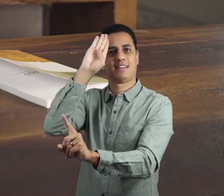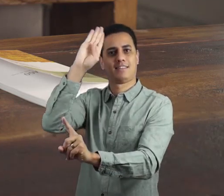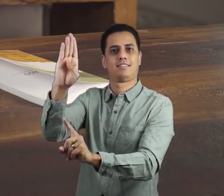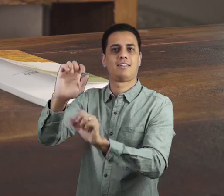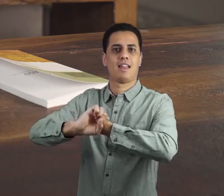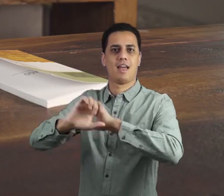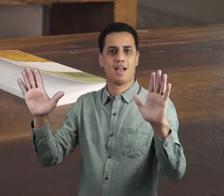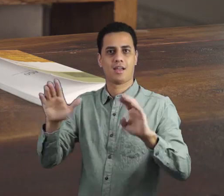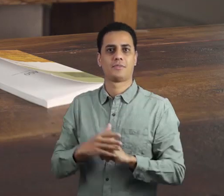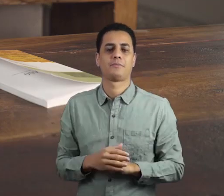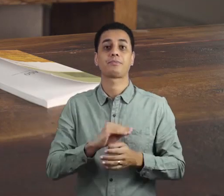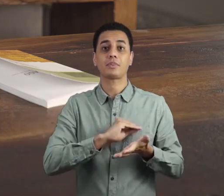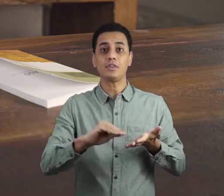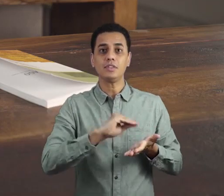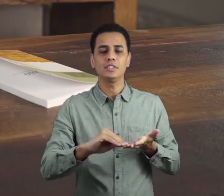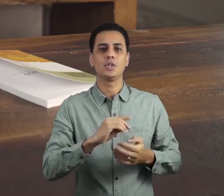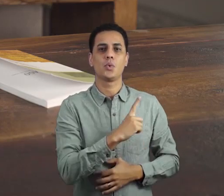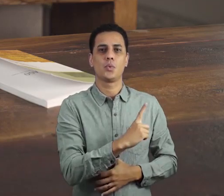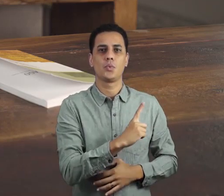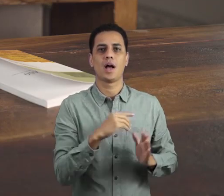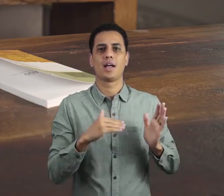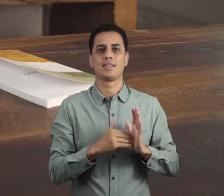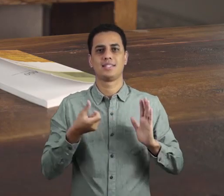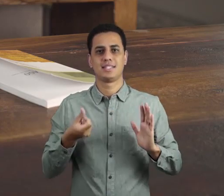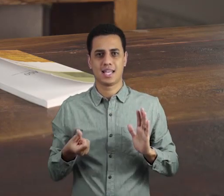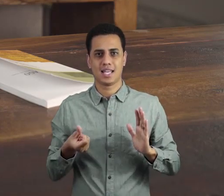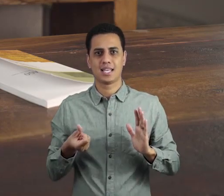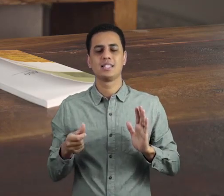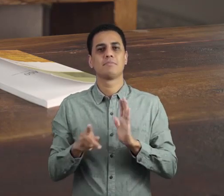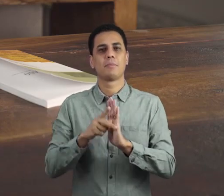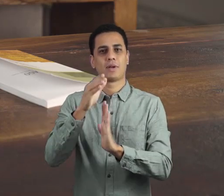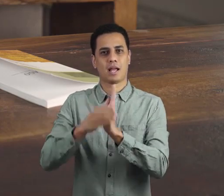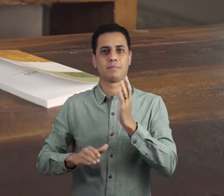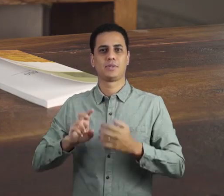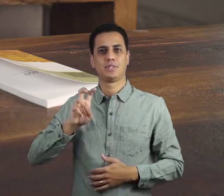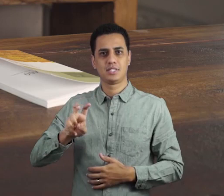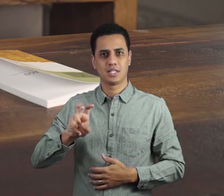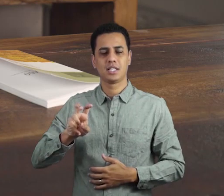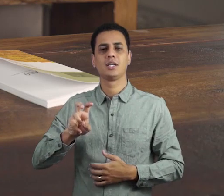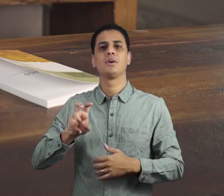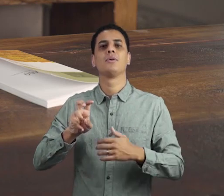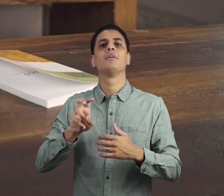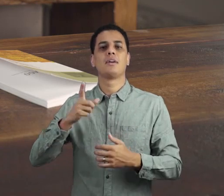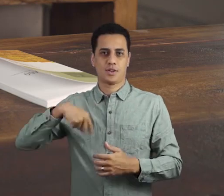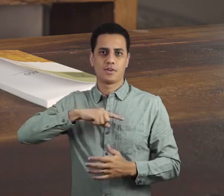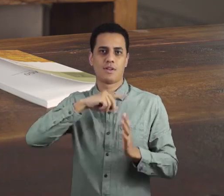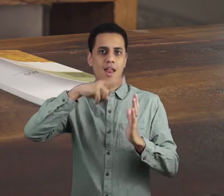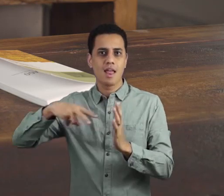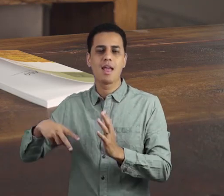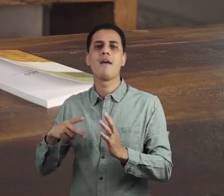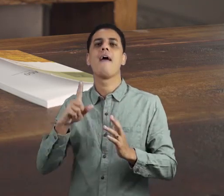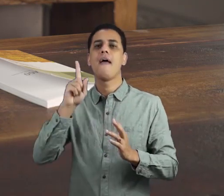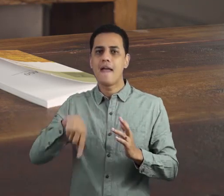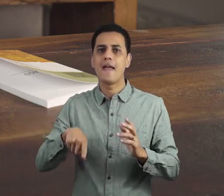objetiva. Então, os versículos de 1 a 6 desse capítulo 5, que é a primeira parte nossa,